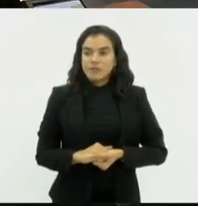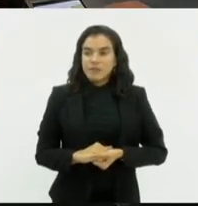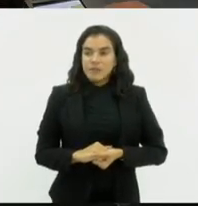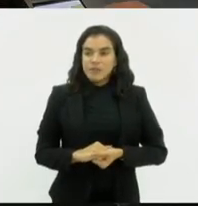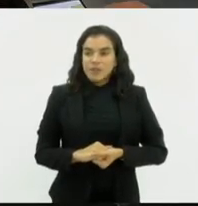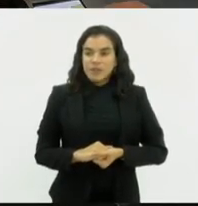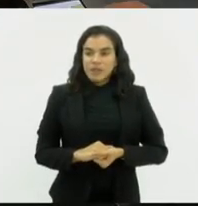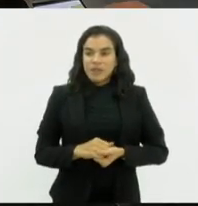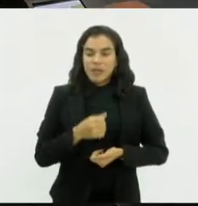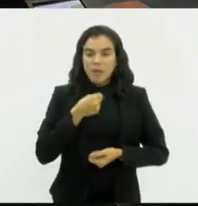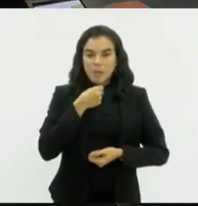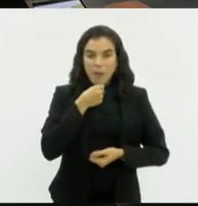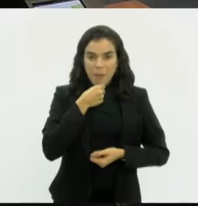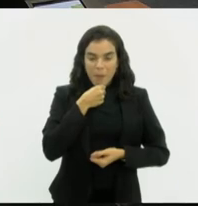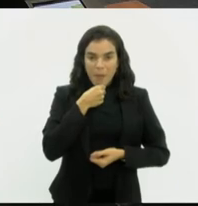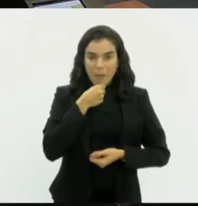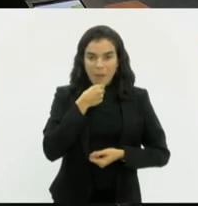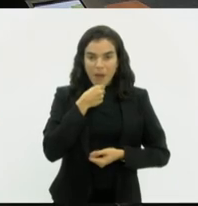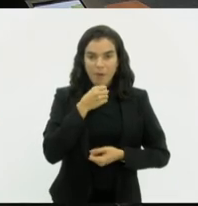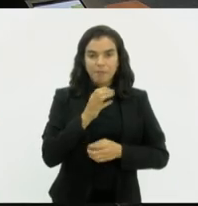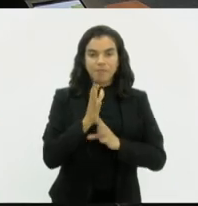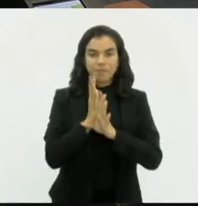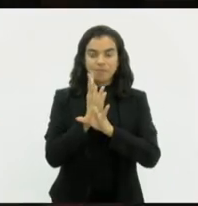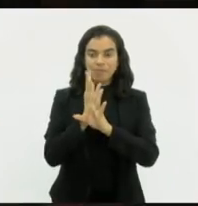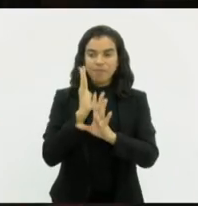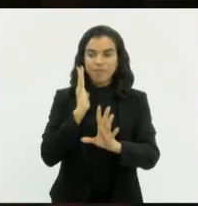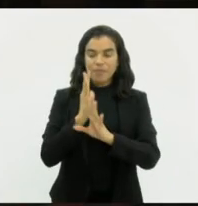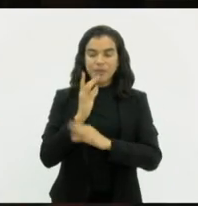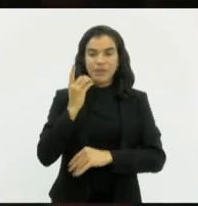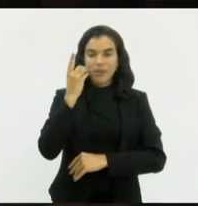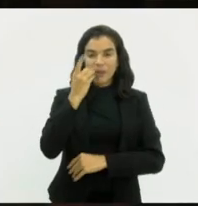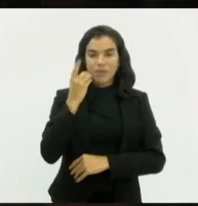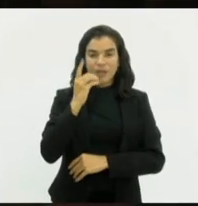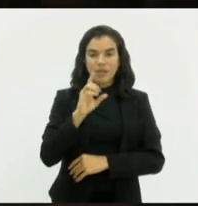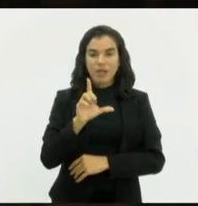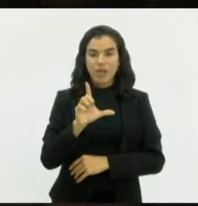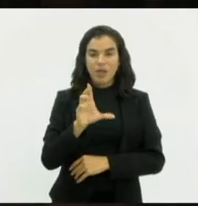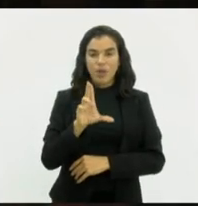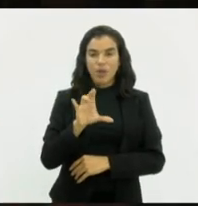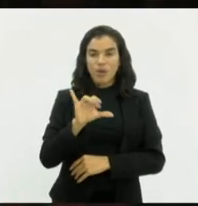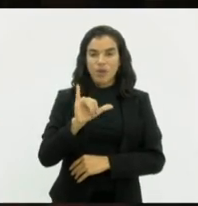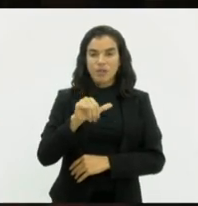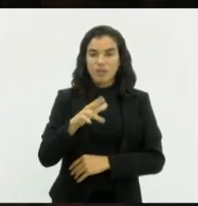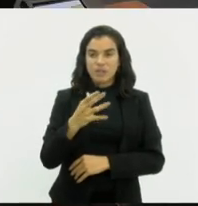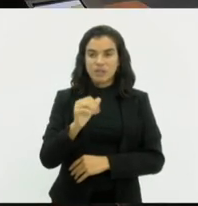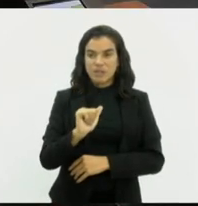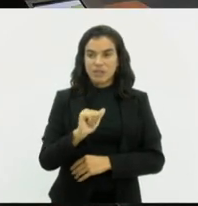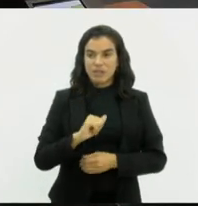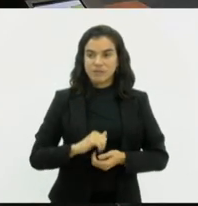A próxima oradora inscrita é a nobre deputada Lucinha, que dispõe de 10 minutos.